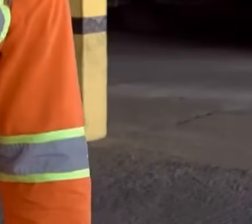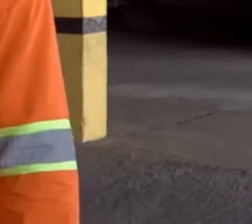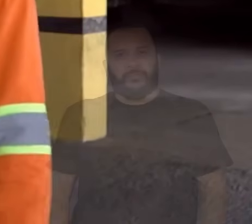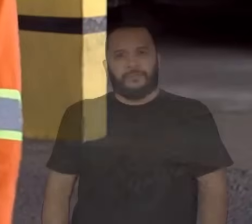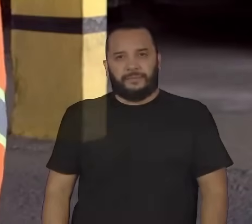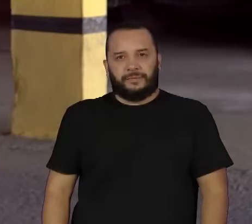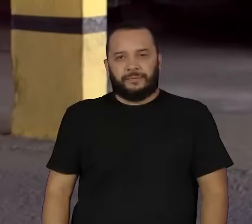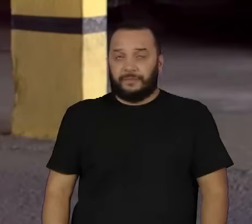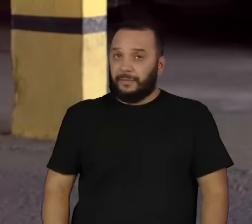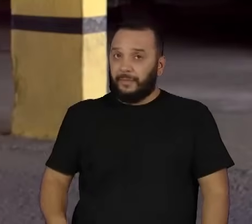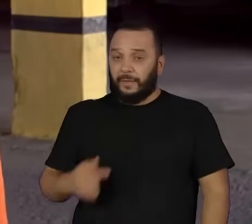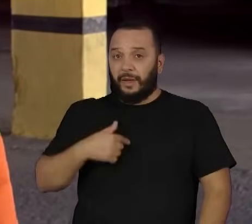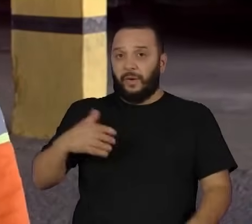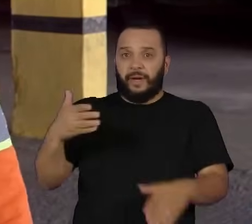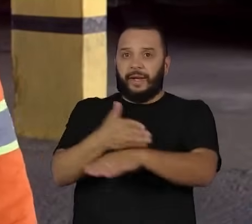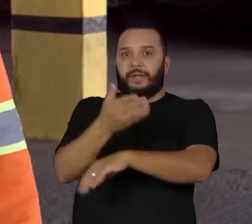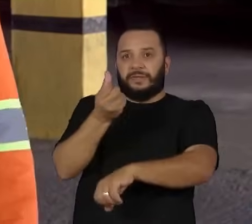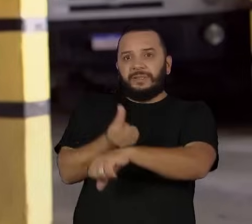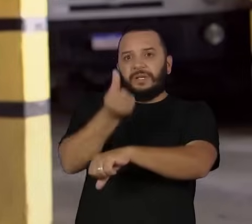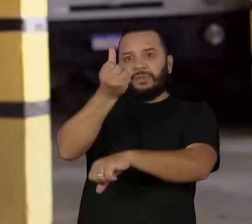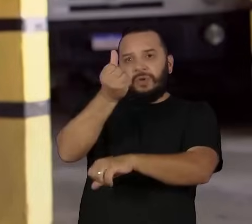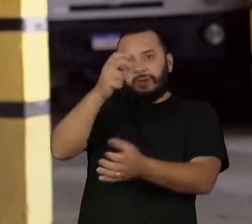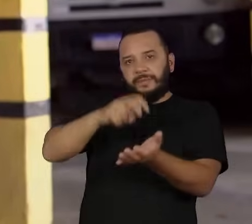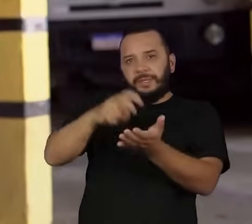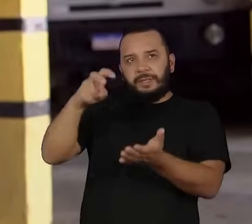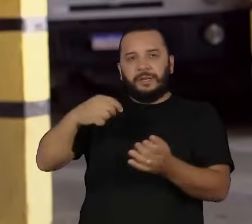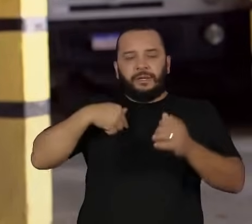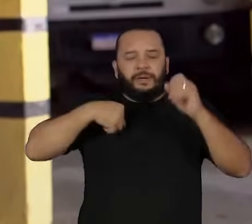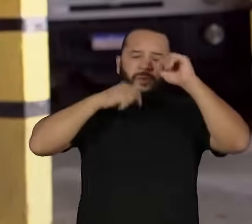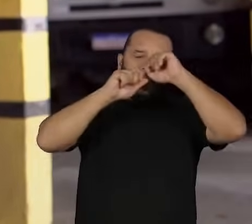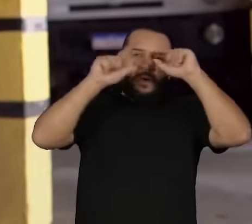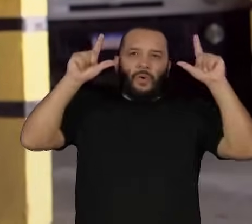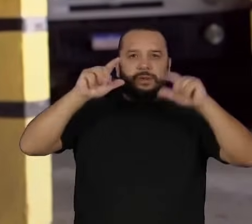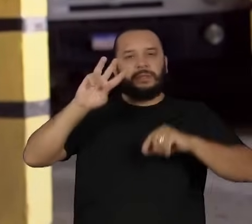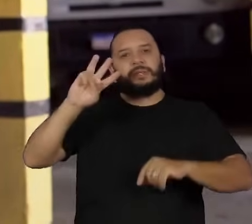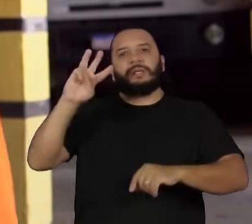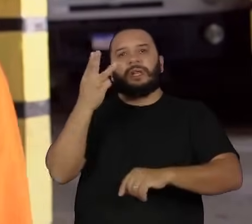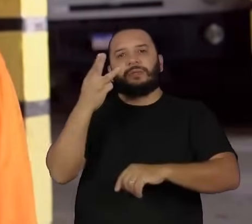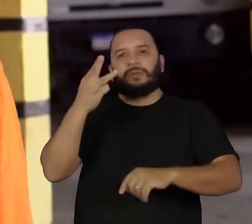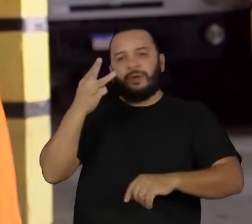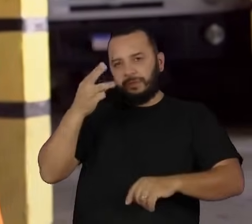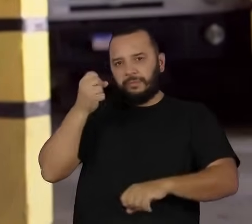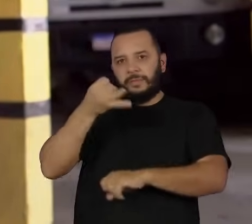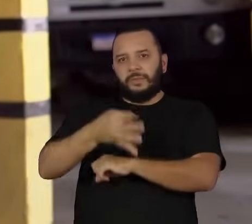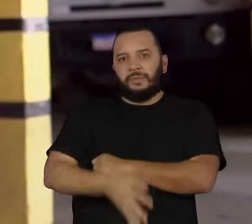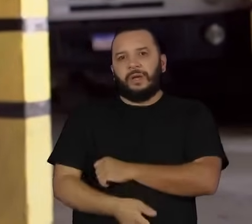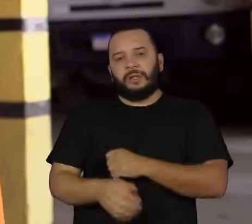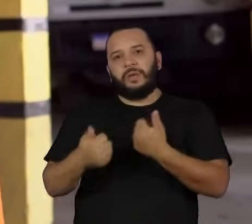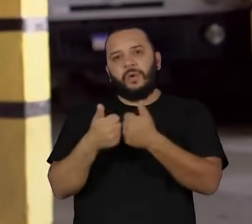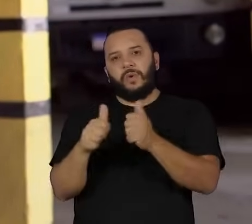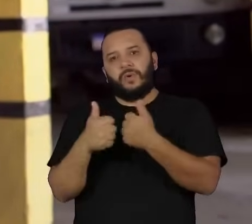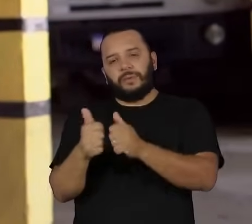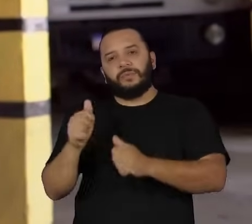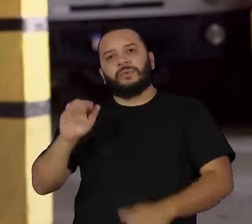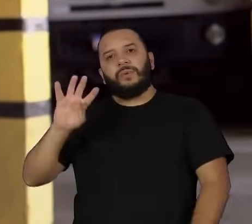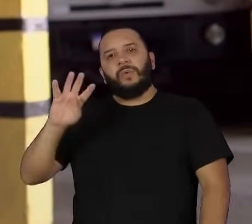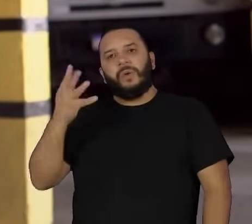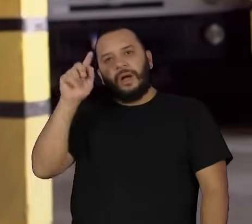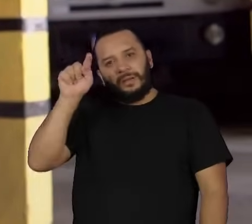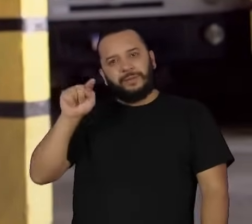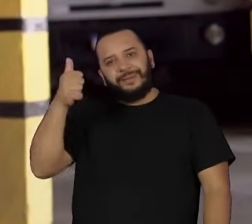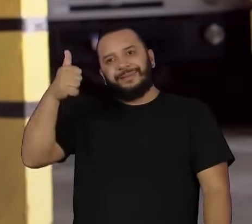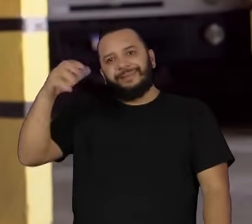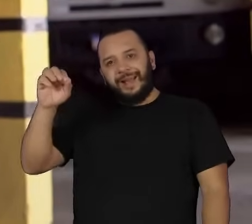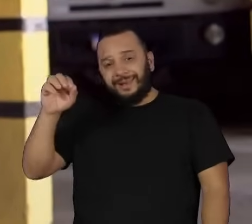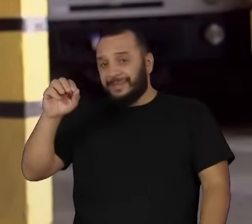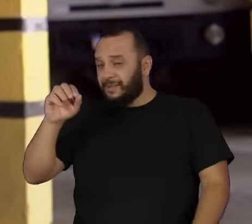Eu entro na empresa às 6 horas da manhã. Eu acordo 3 horas. Pego o ônibus 4h10, se eu perder esse ônibus aqui eu já